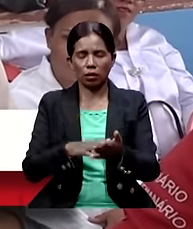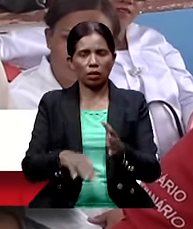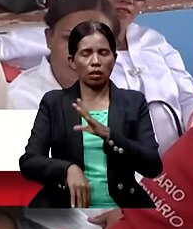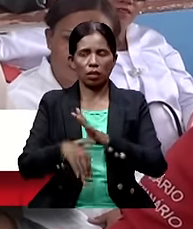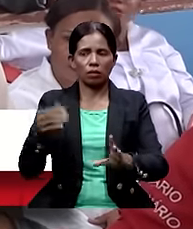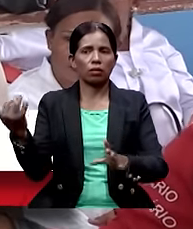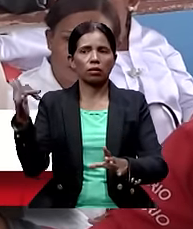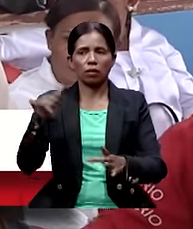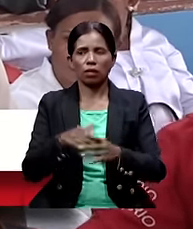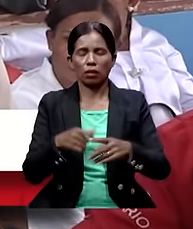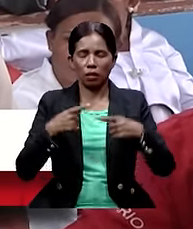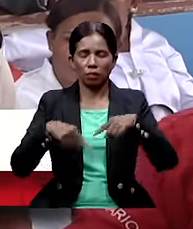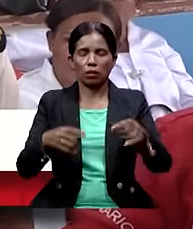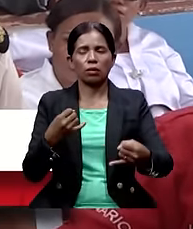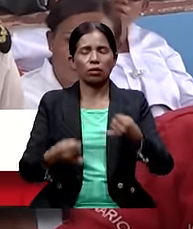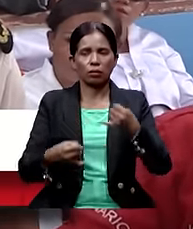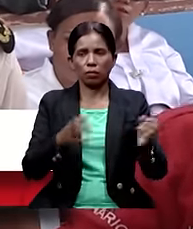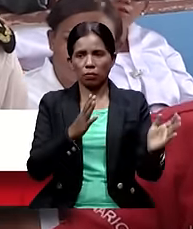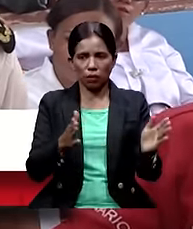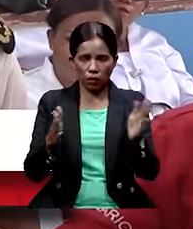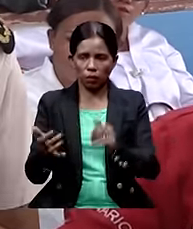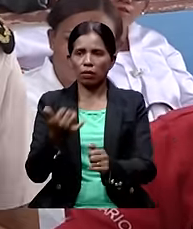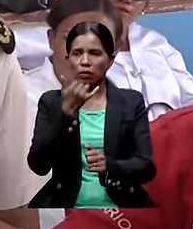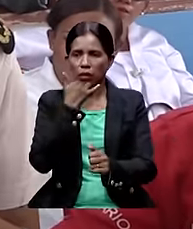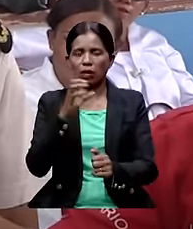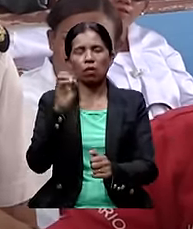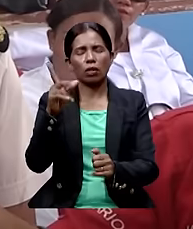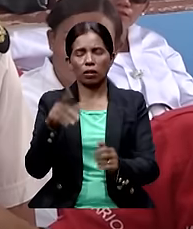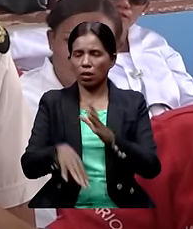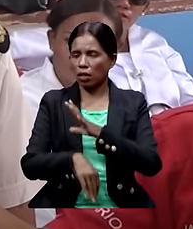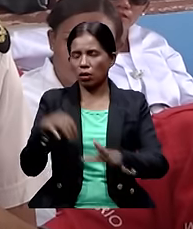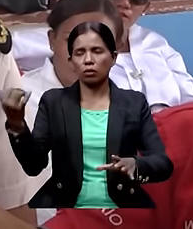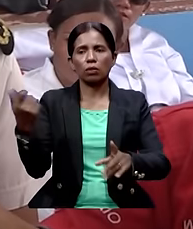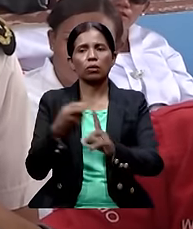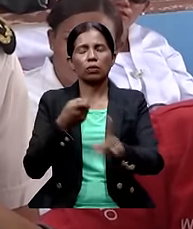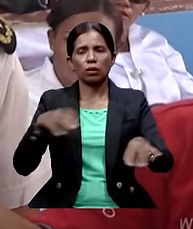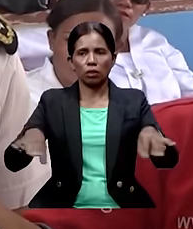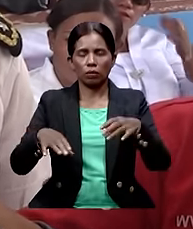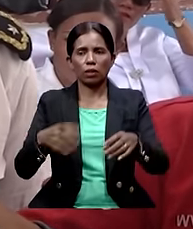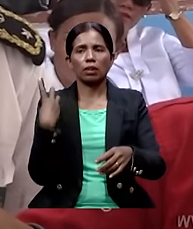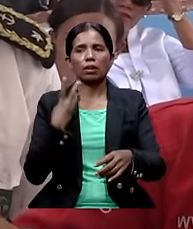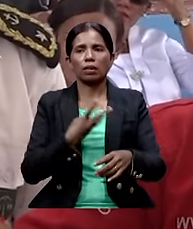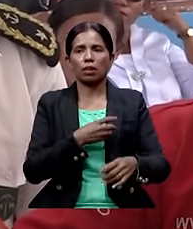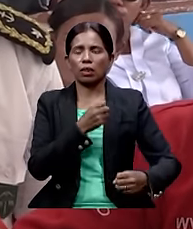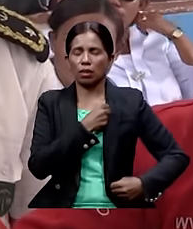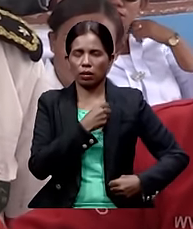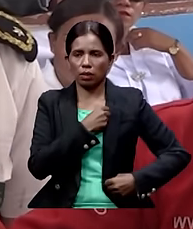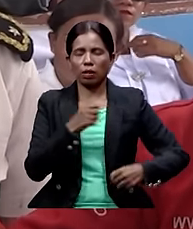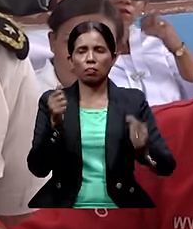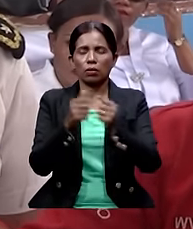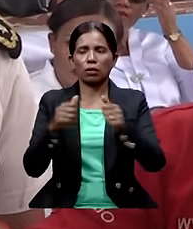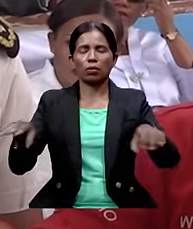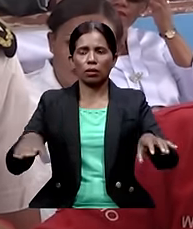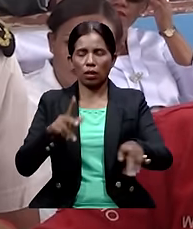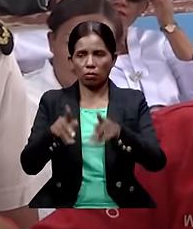sair, né? Vamos, justiça, processo, mas não é uma sala. Ok, não sai. Porque está a cara, força ida nebe identifica o povo. Ou